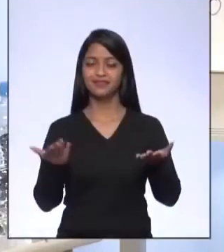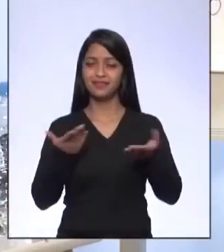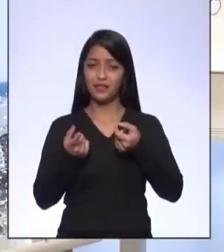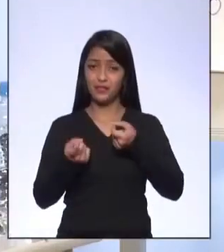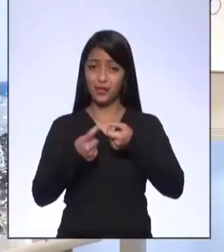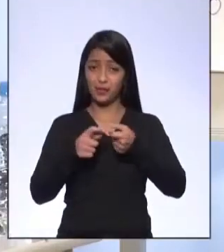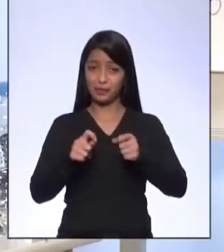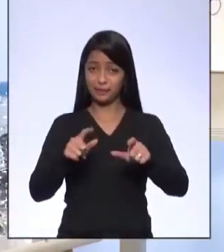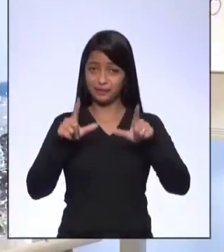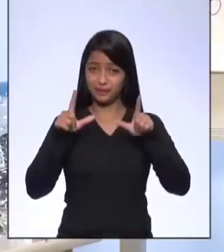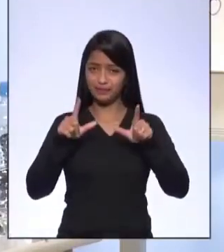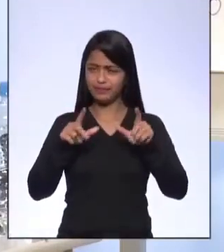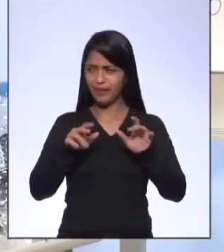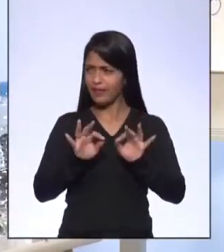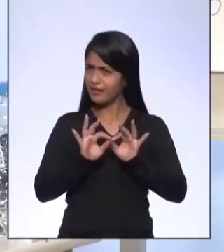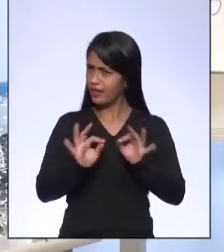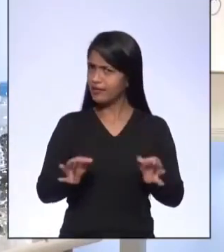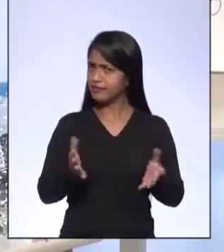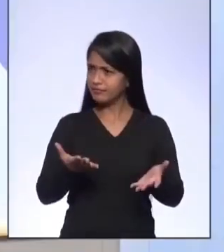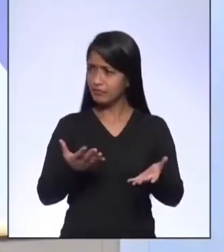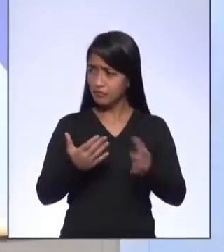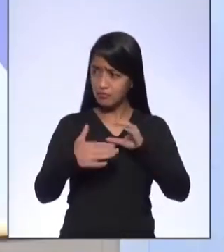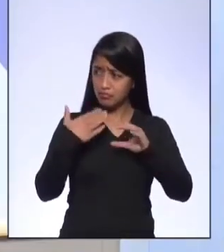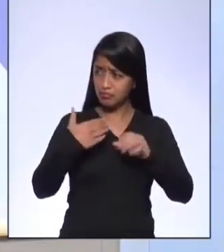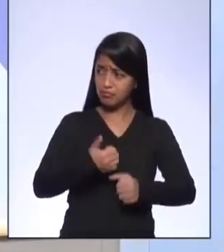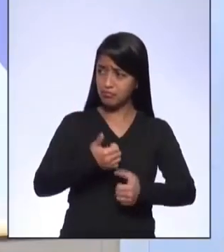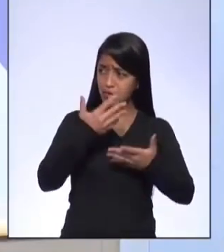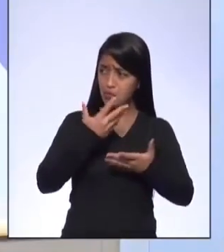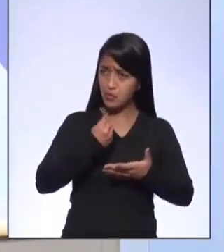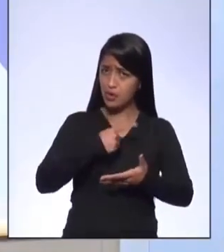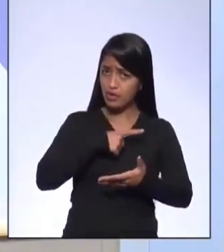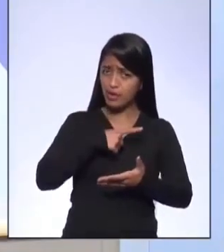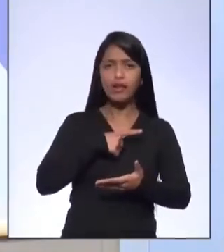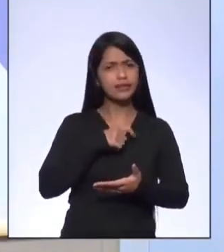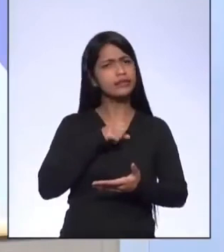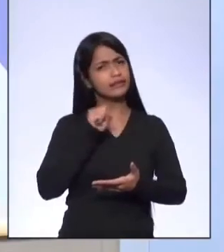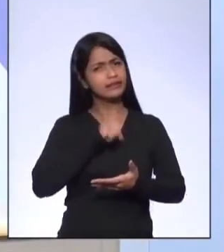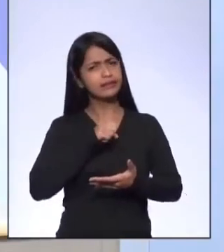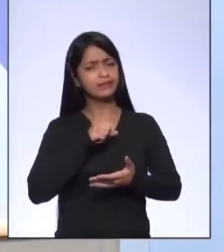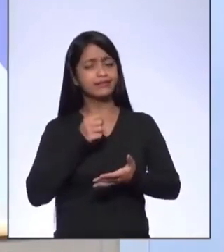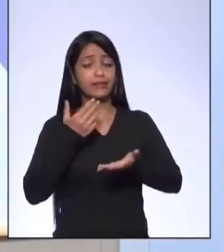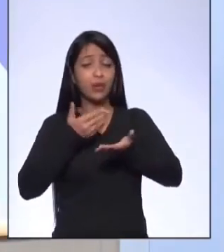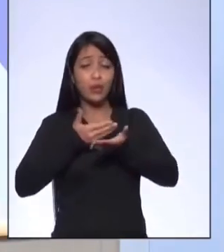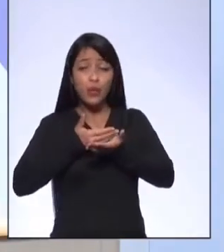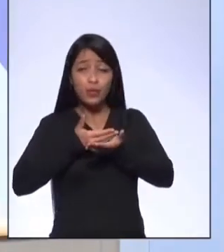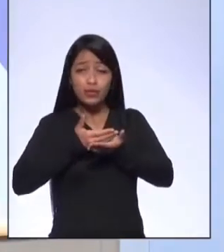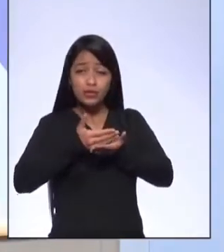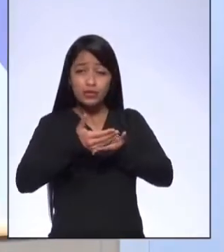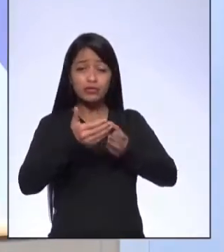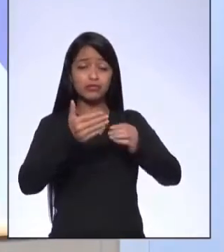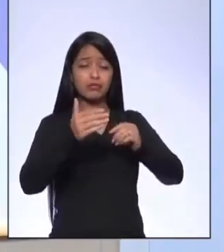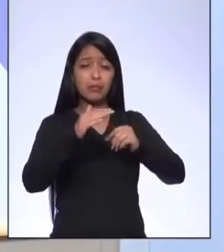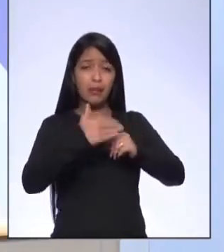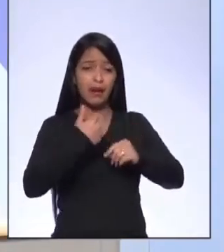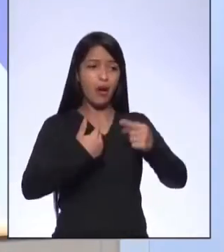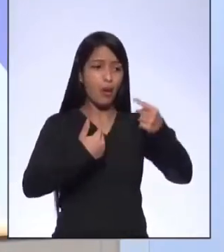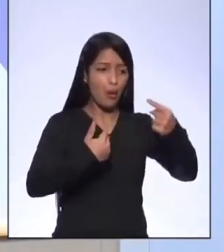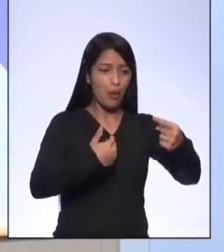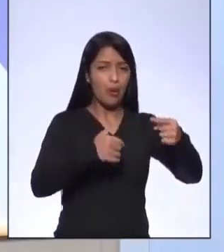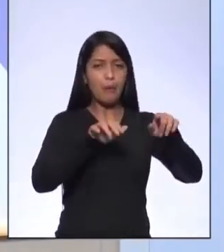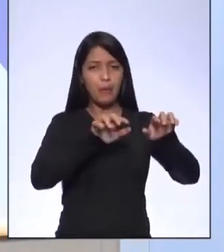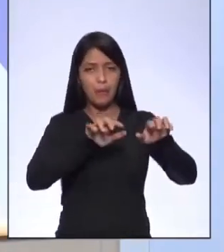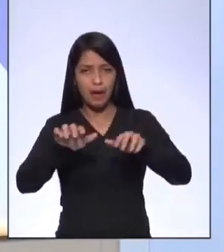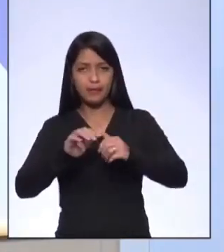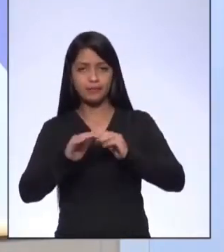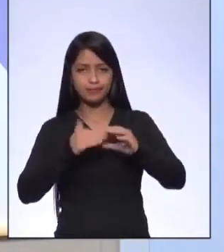Voltamos, bem simples. Professor Antônio, muitas respostas? Sim, no início eles começaram respondendo só uma de cada vez, né? Depois,